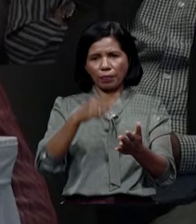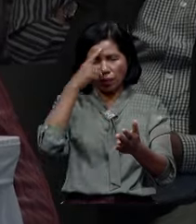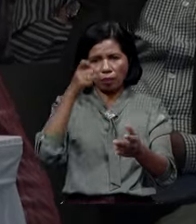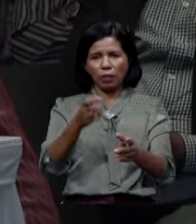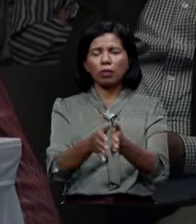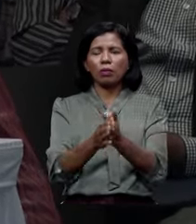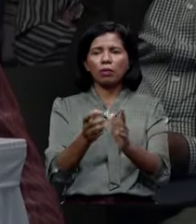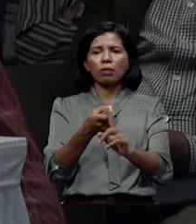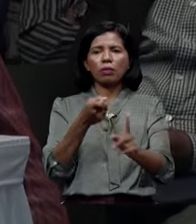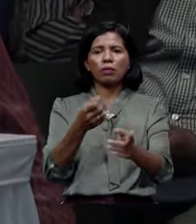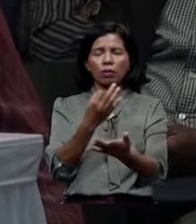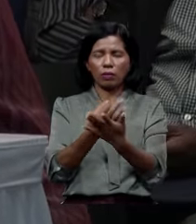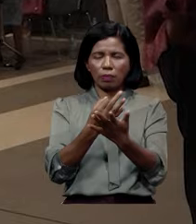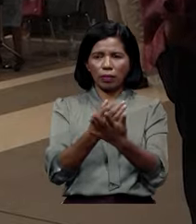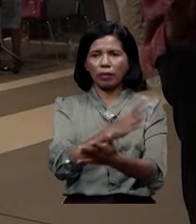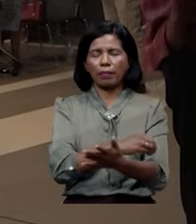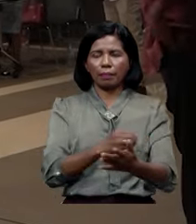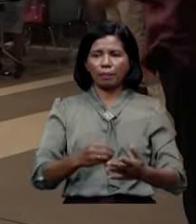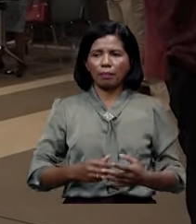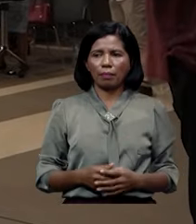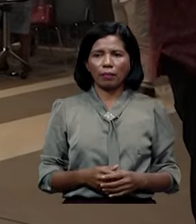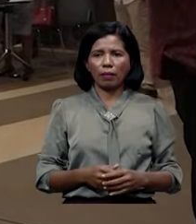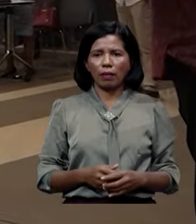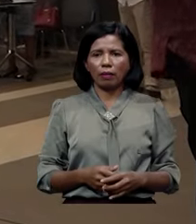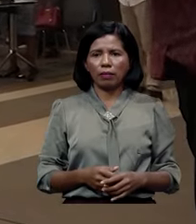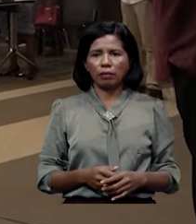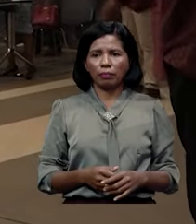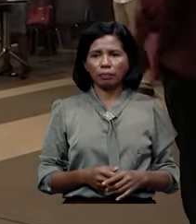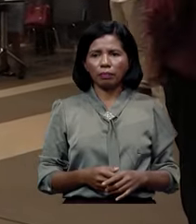maioria russo orçamento adicional. Emerenciana Martins, Dilma Sujeti e Xiemen.